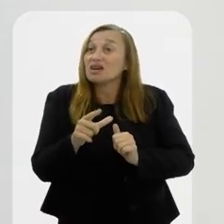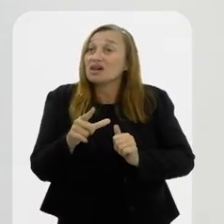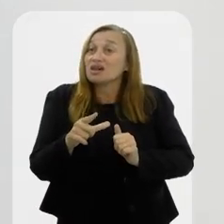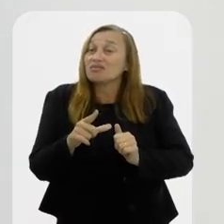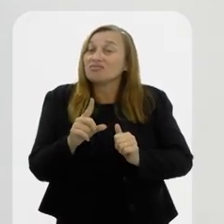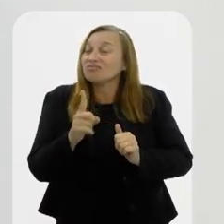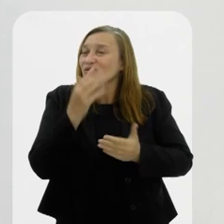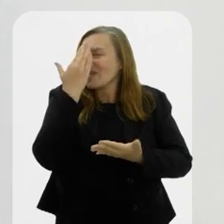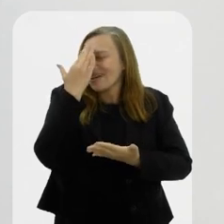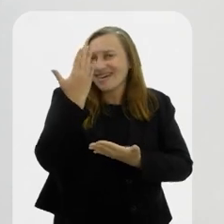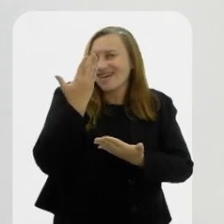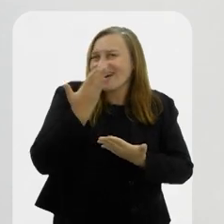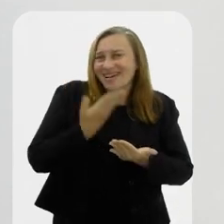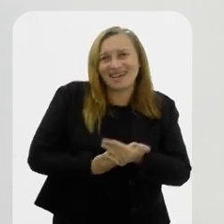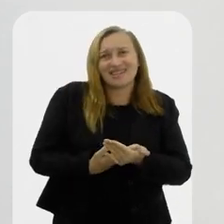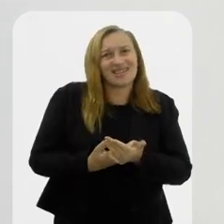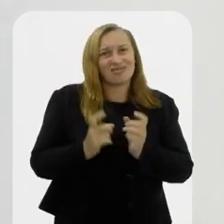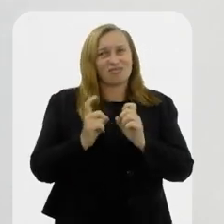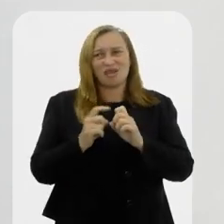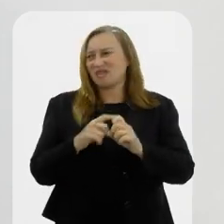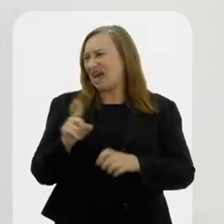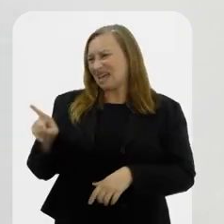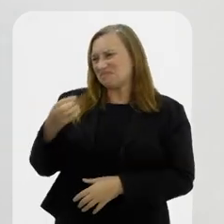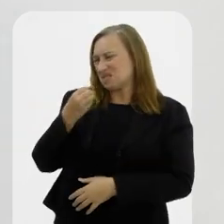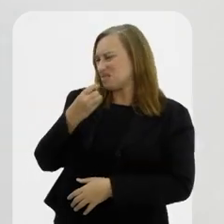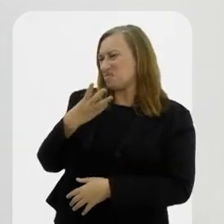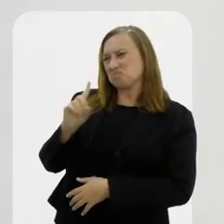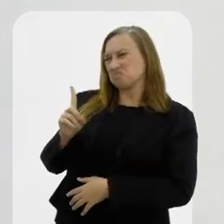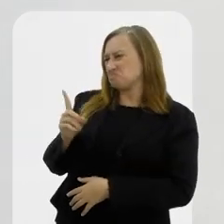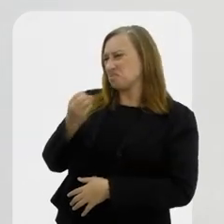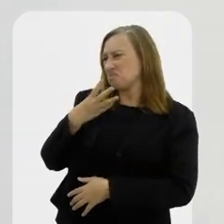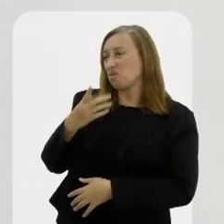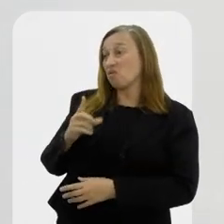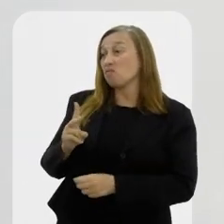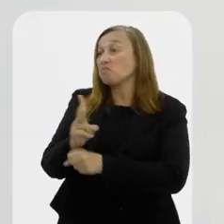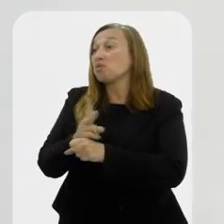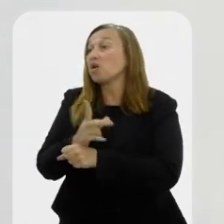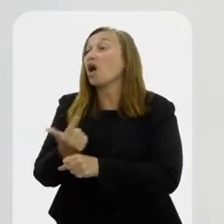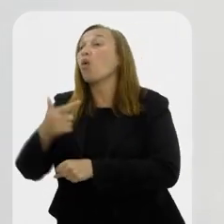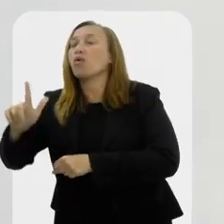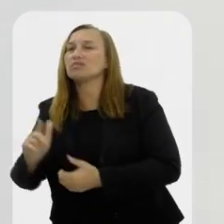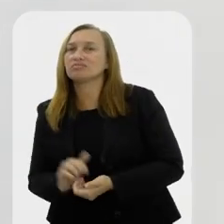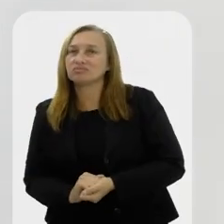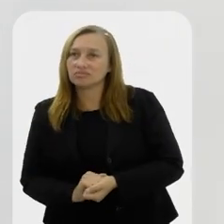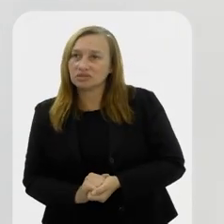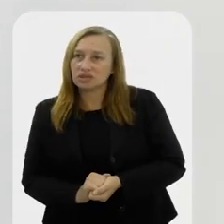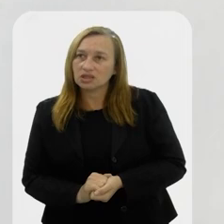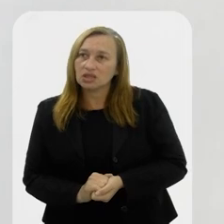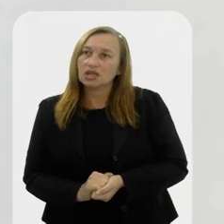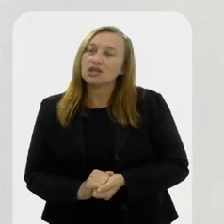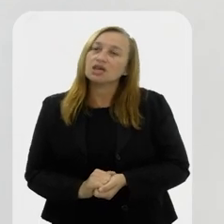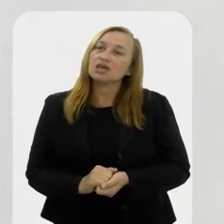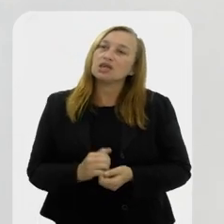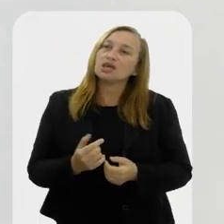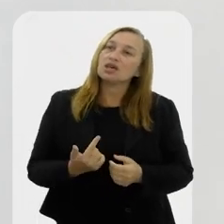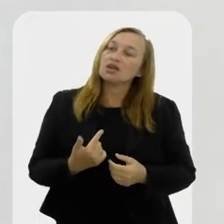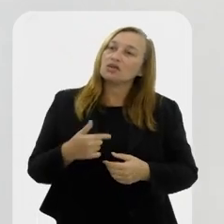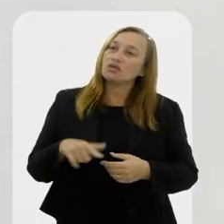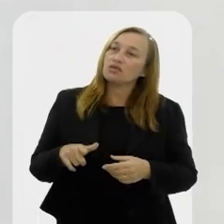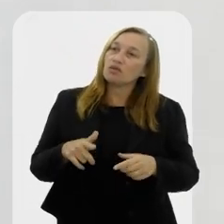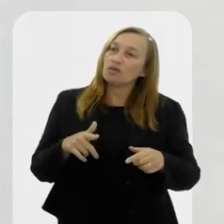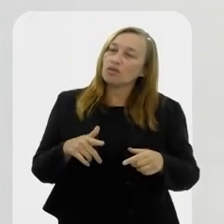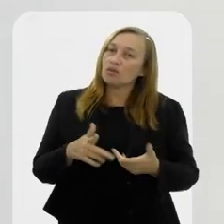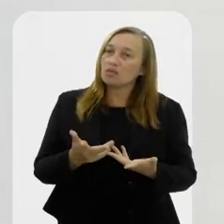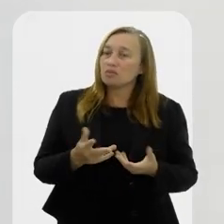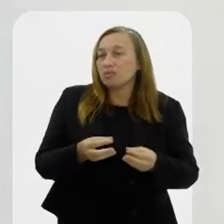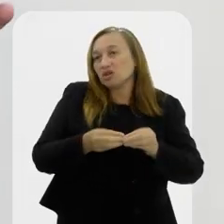vai ter um desacreditamento do médico. Não, esse médico não presta, eu vou procurar outro. E vou tensionar o sistema de saúde